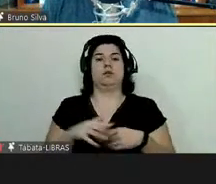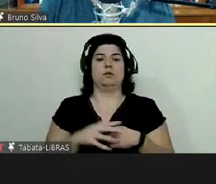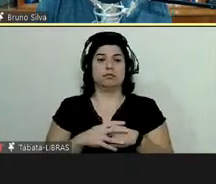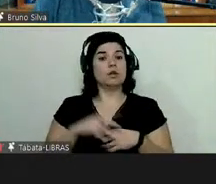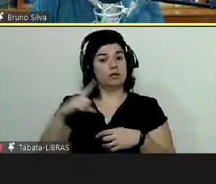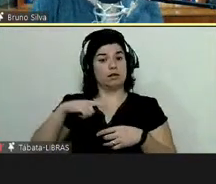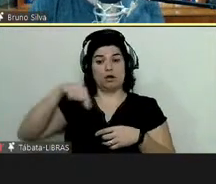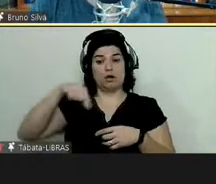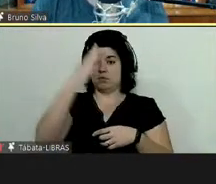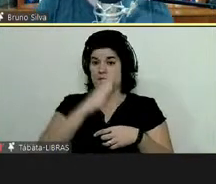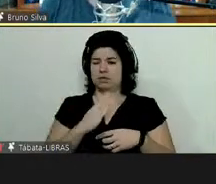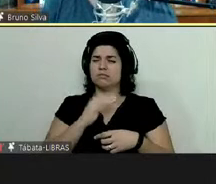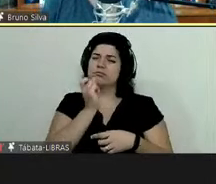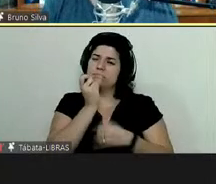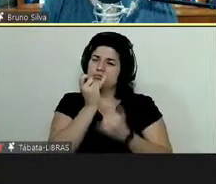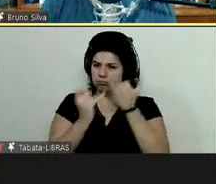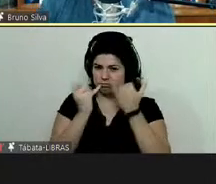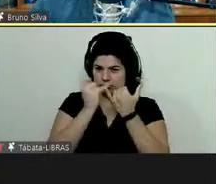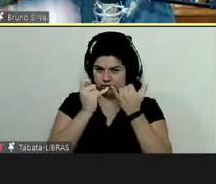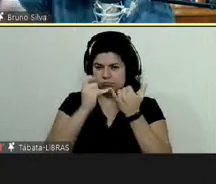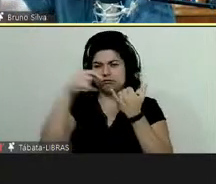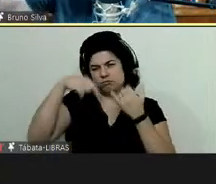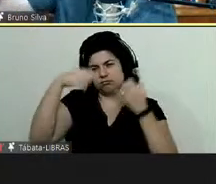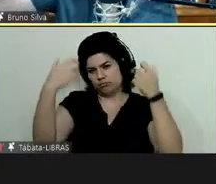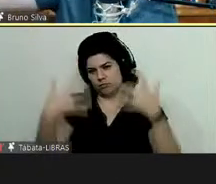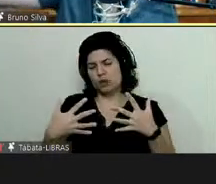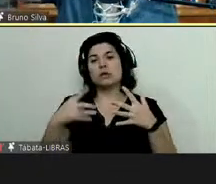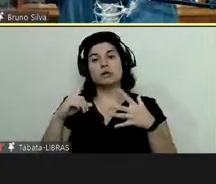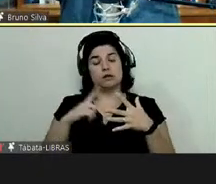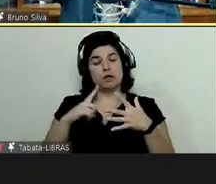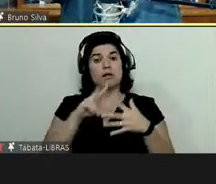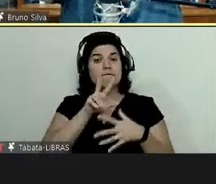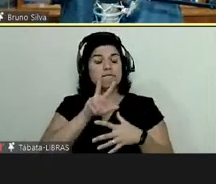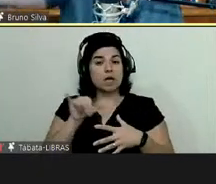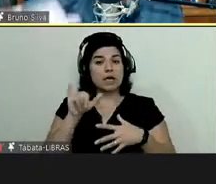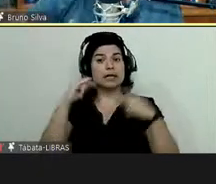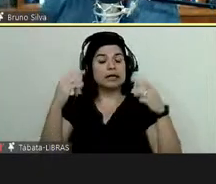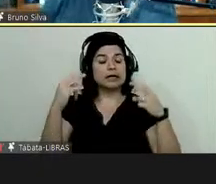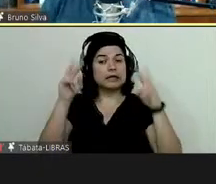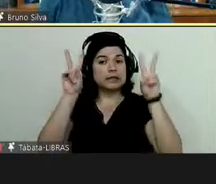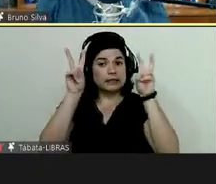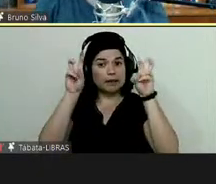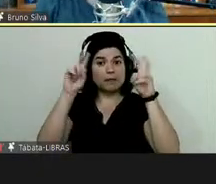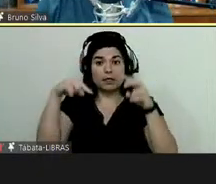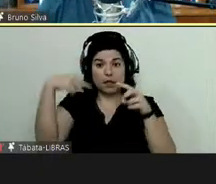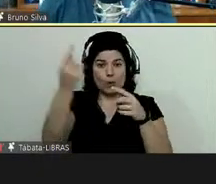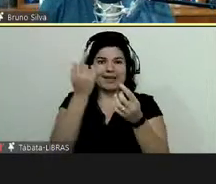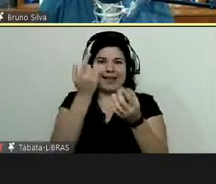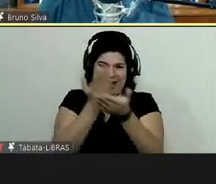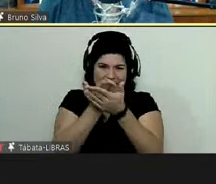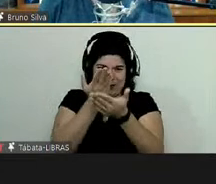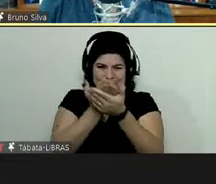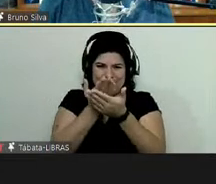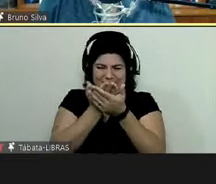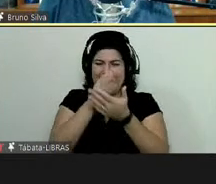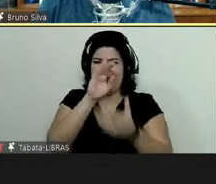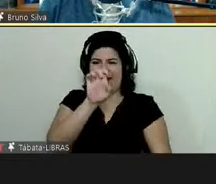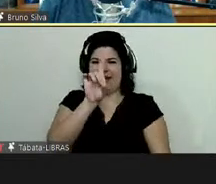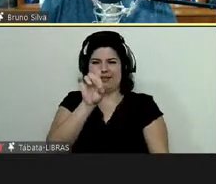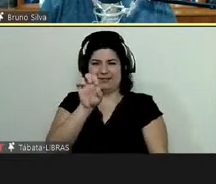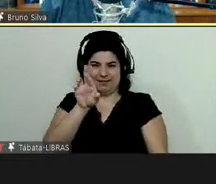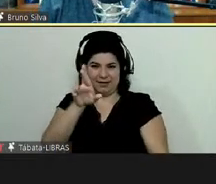no Brasil só por exemplo ficar o que eu tô falando mas você tem um campo no Brasil e vai ser inclusive tema da próxima aula que adquirir o Éder Brito que da oficina